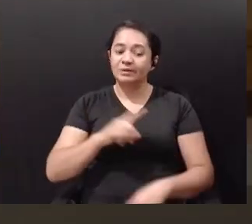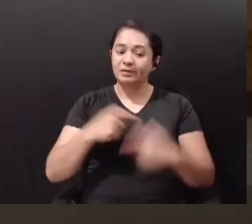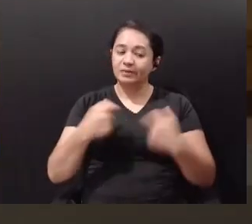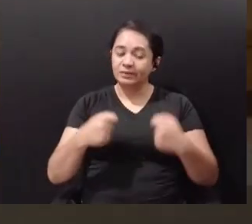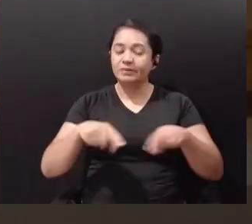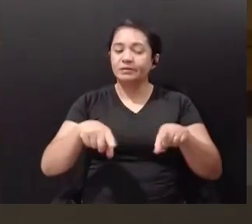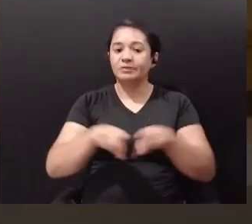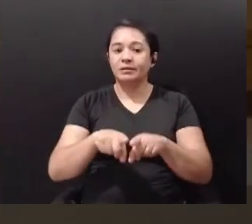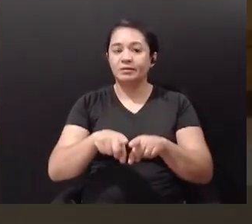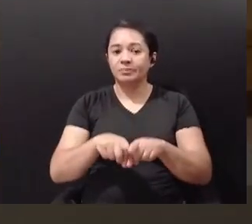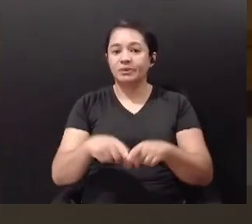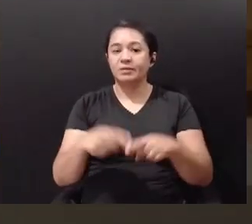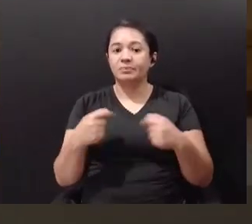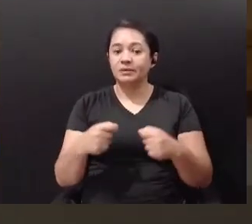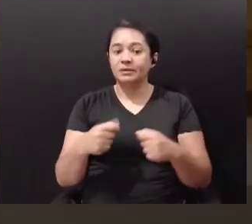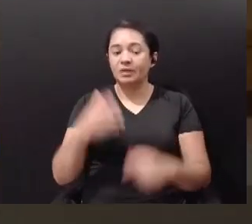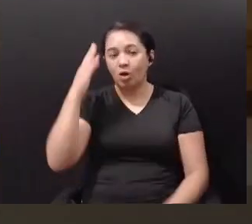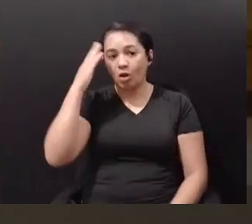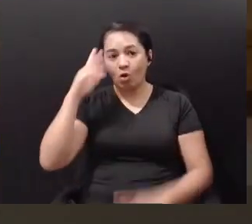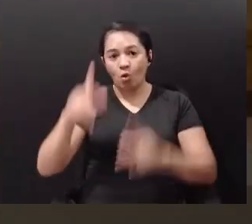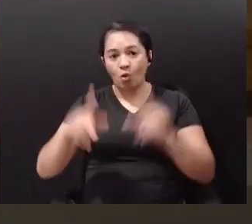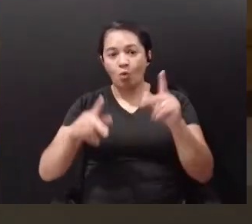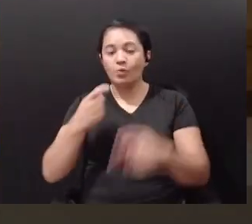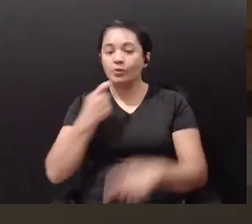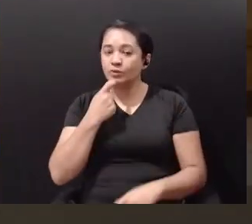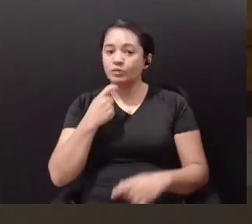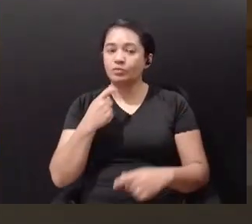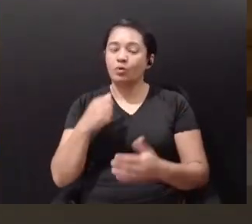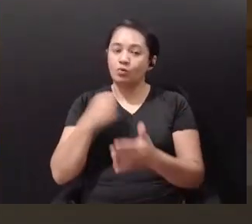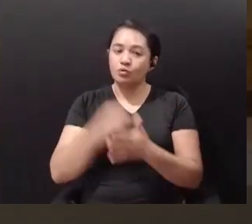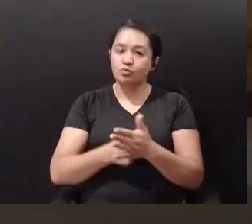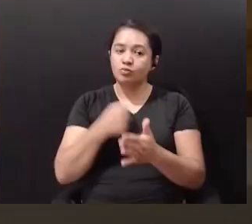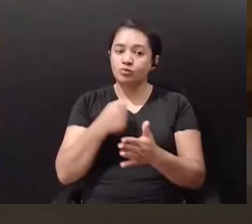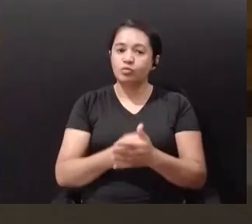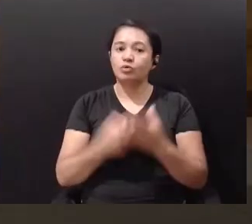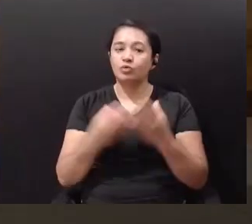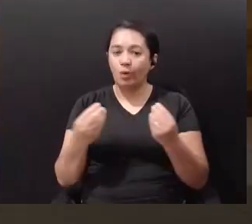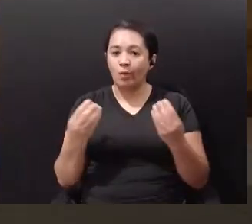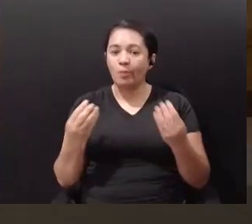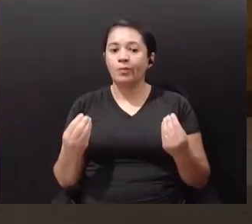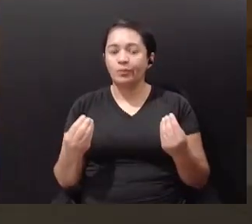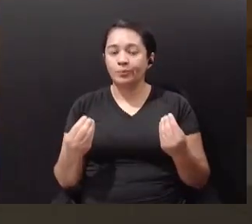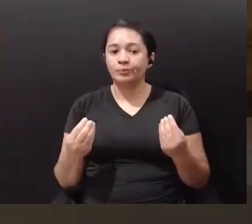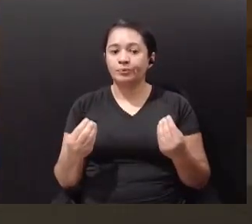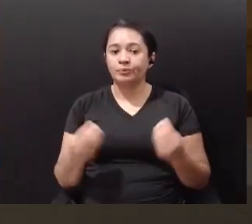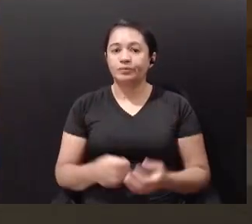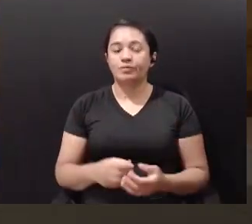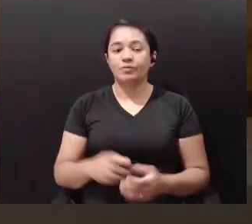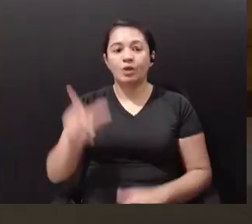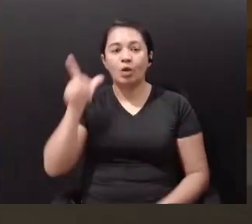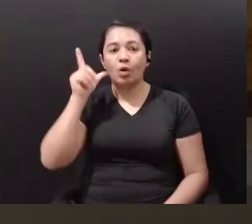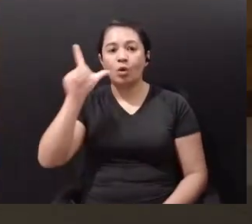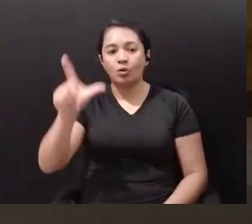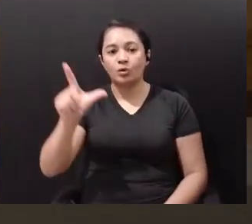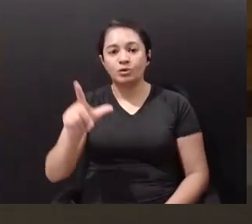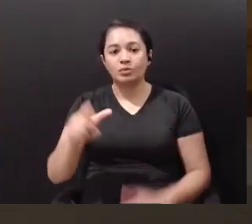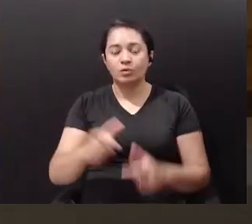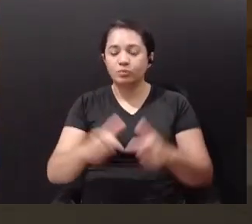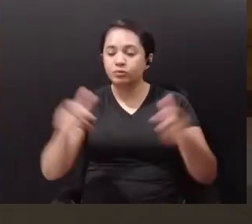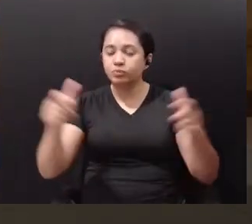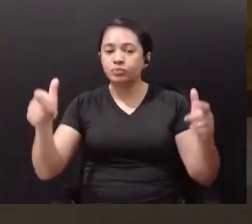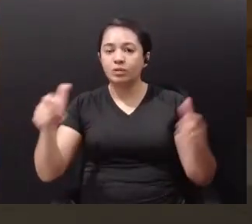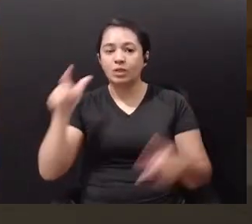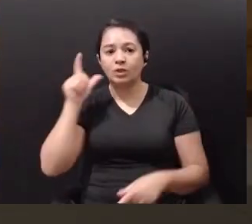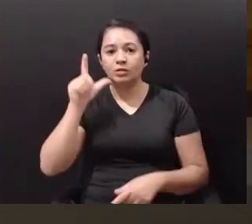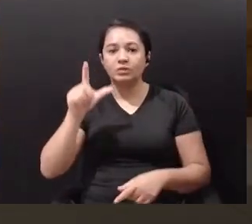a população de Campinas lutou muito para obter ampliar a